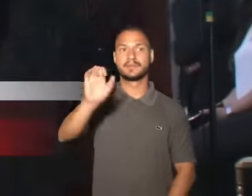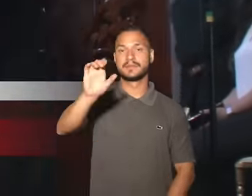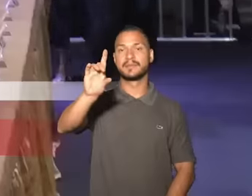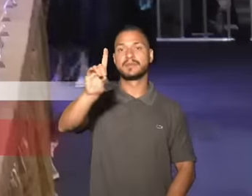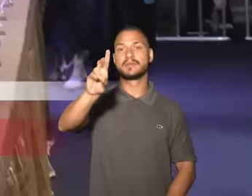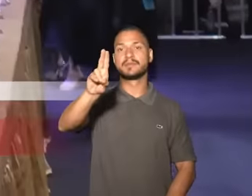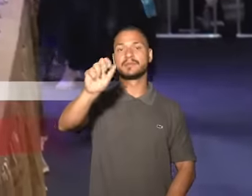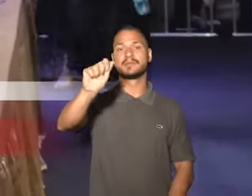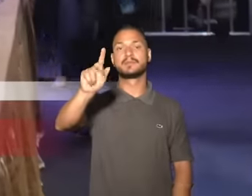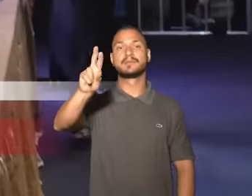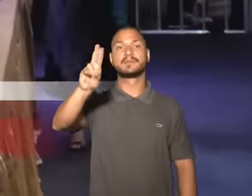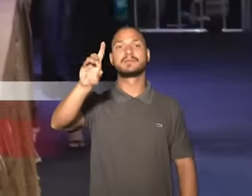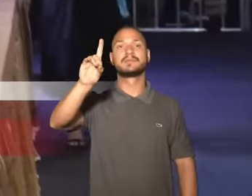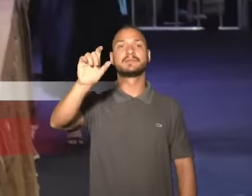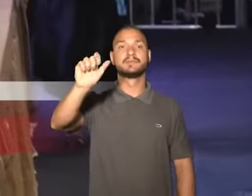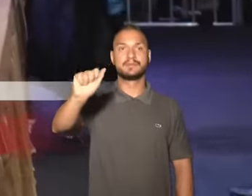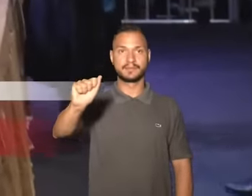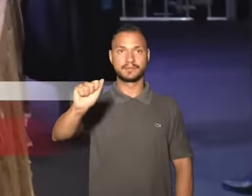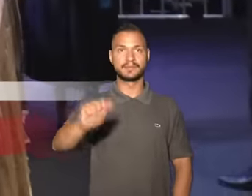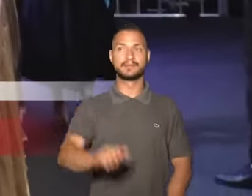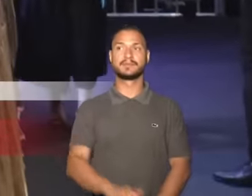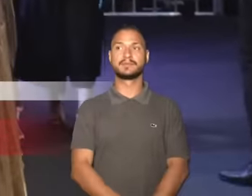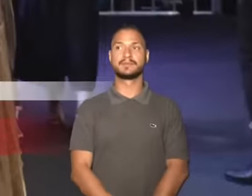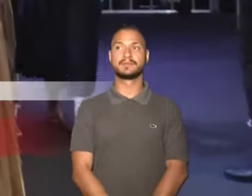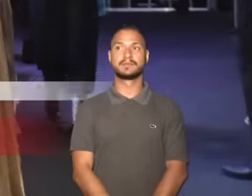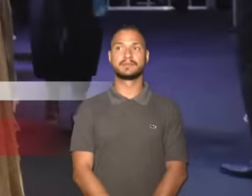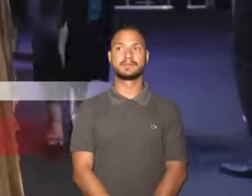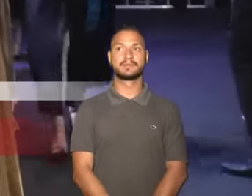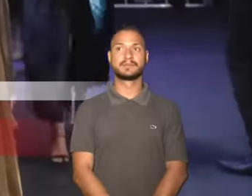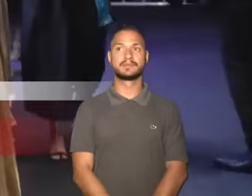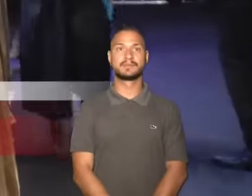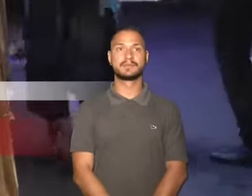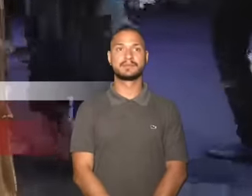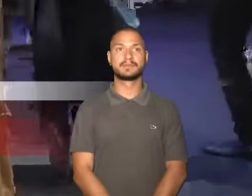Eduarda Cristina Maciel Cal.